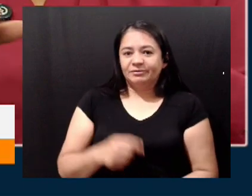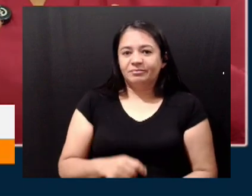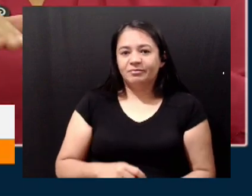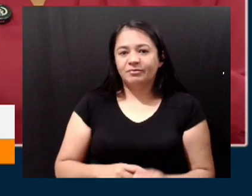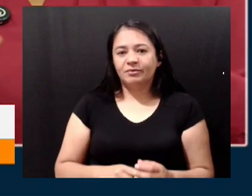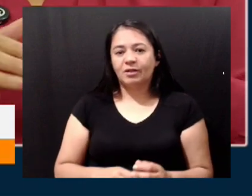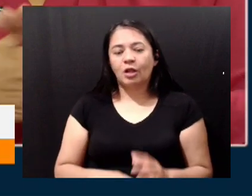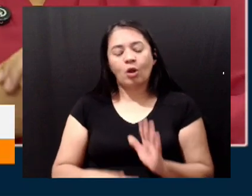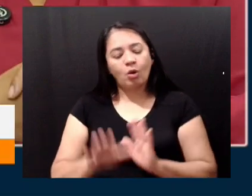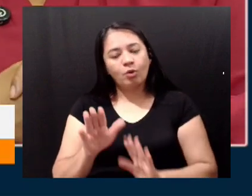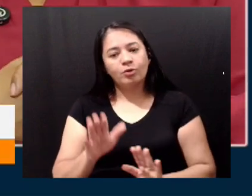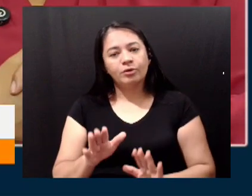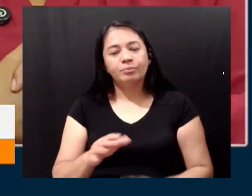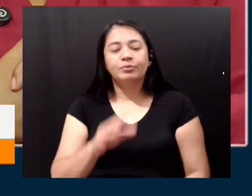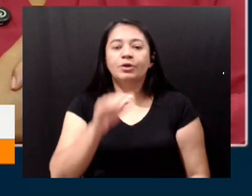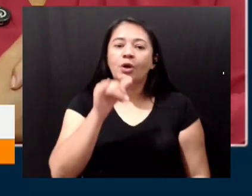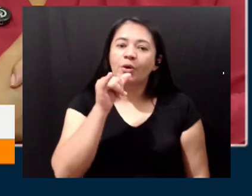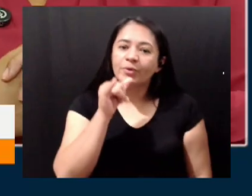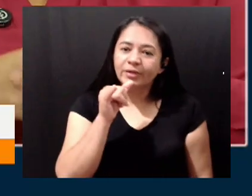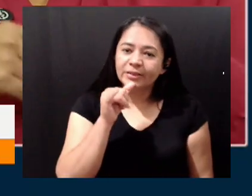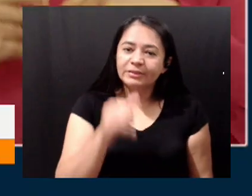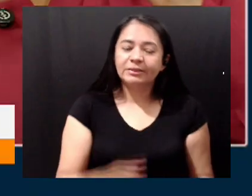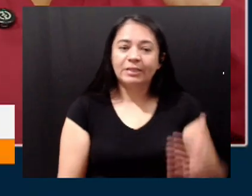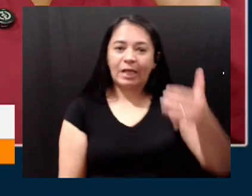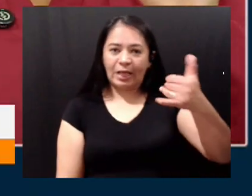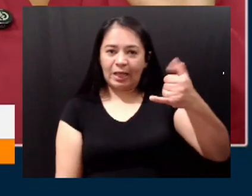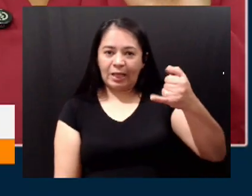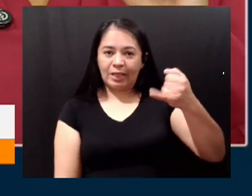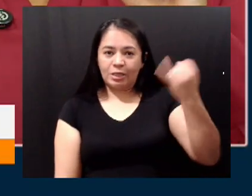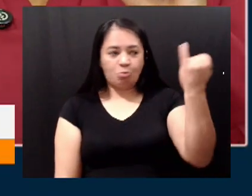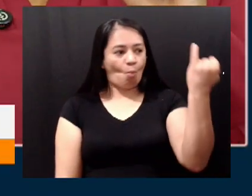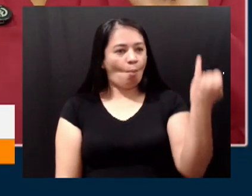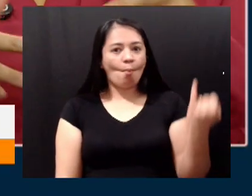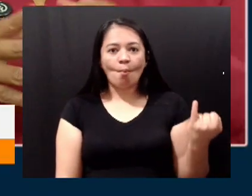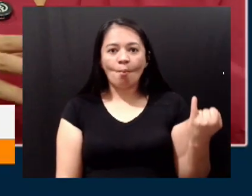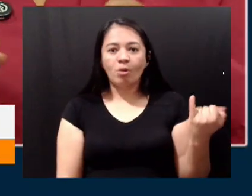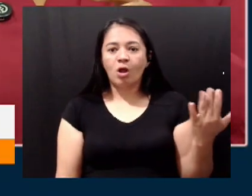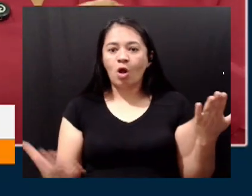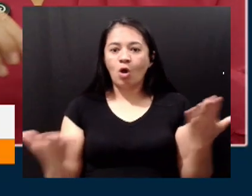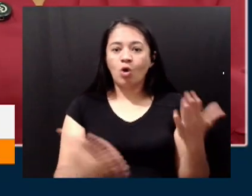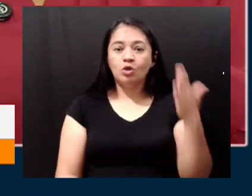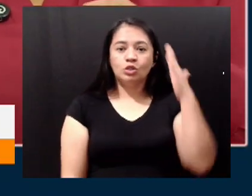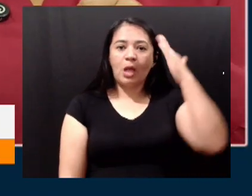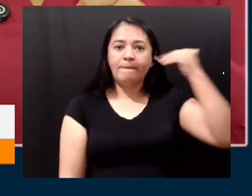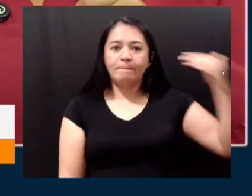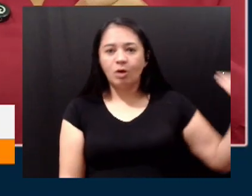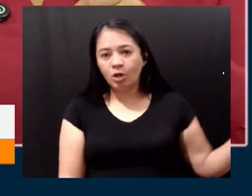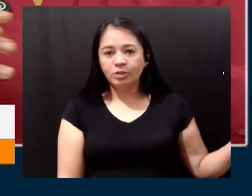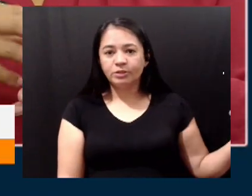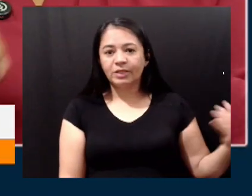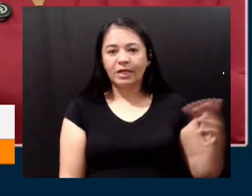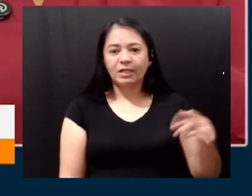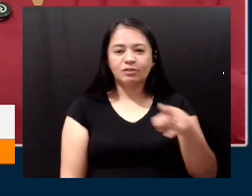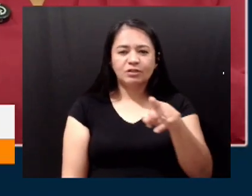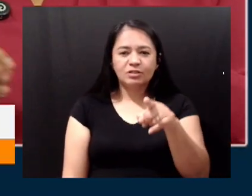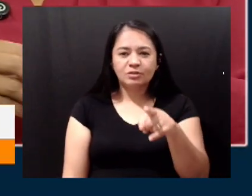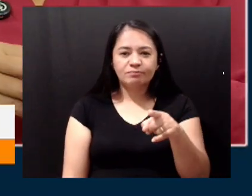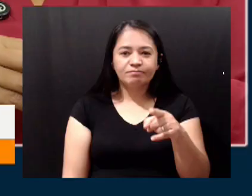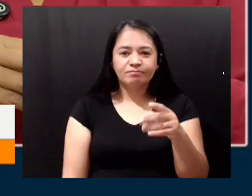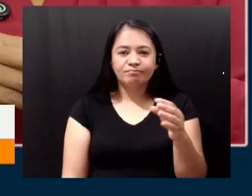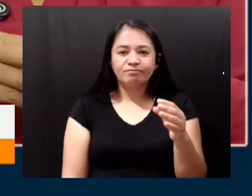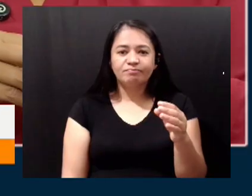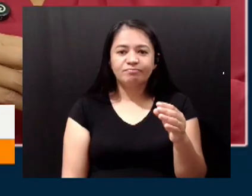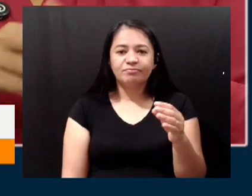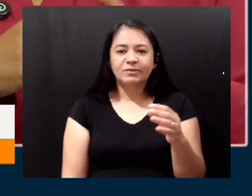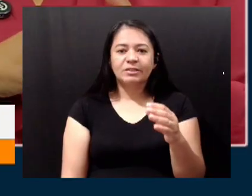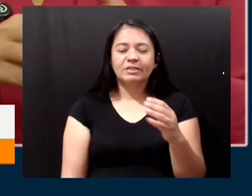fazer um exemplo aqui das canetas emagrecedoras, que hoje também virou moda. Então, de repente, tem um componente na